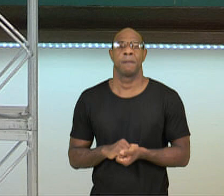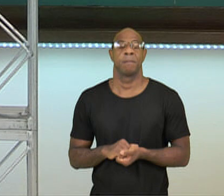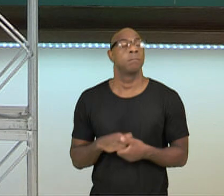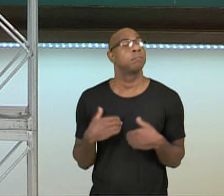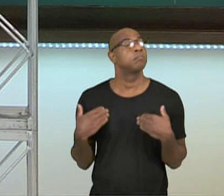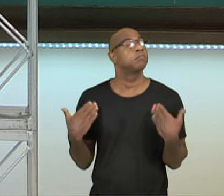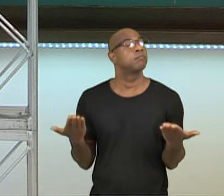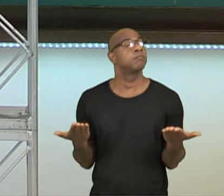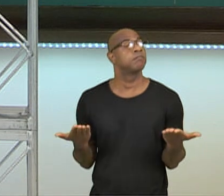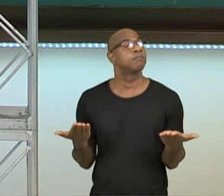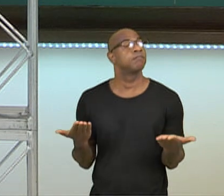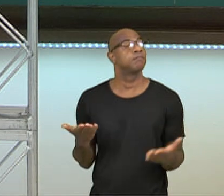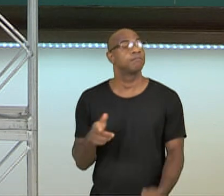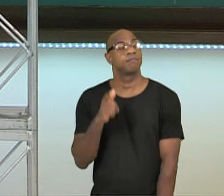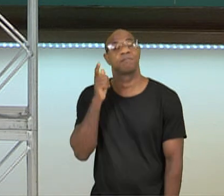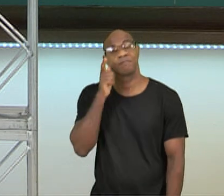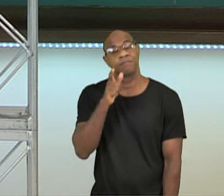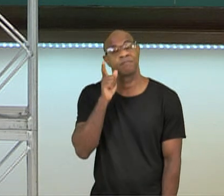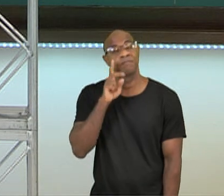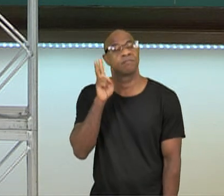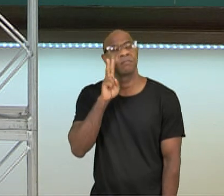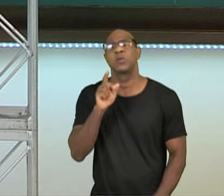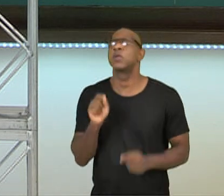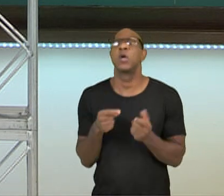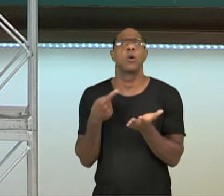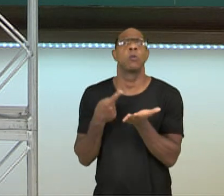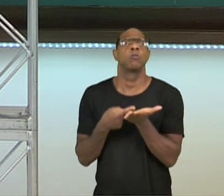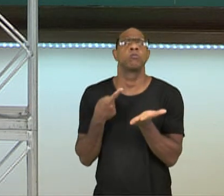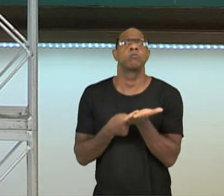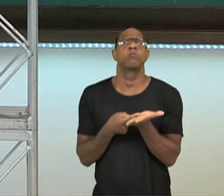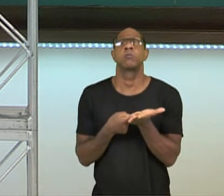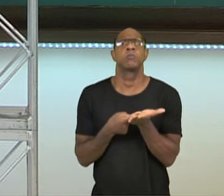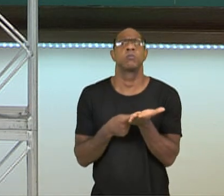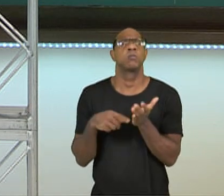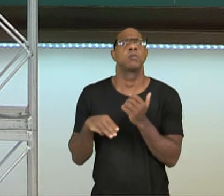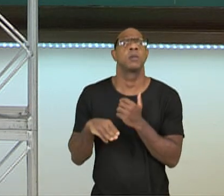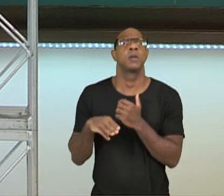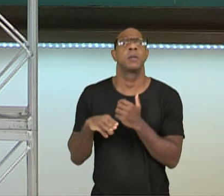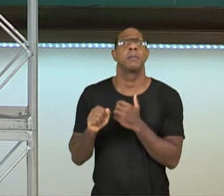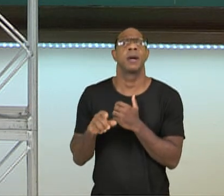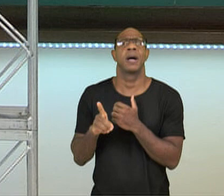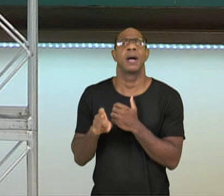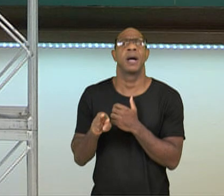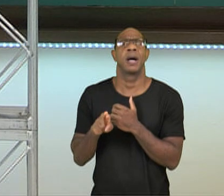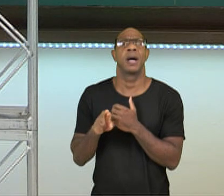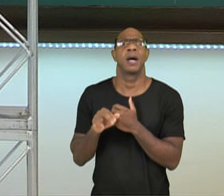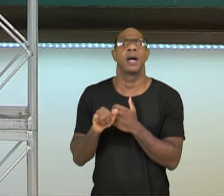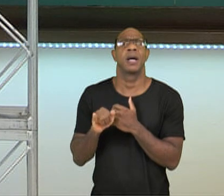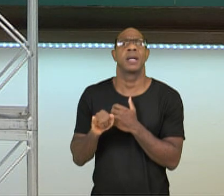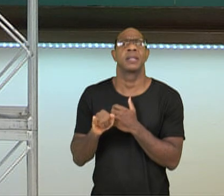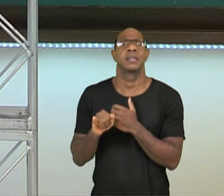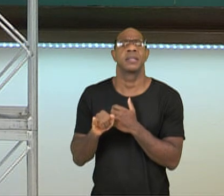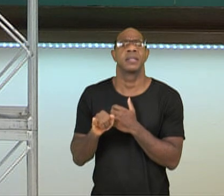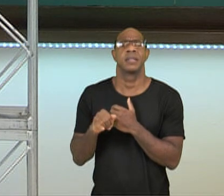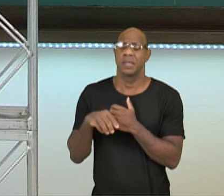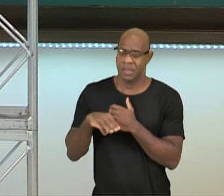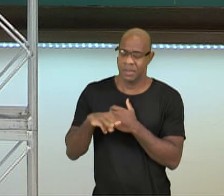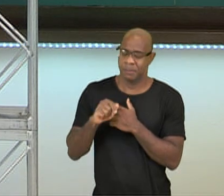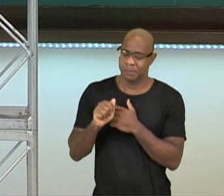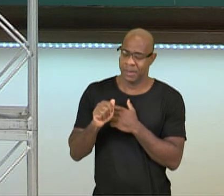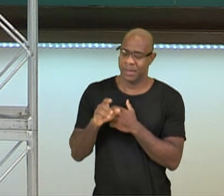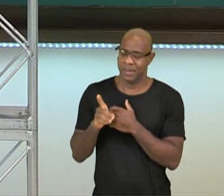E aí, conseguiu lembrar o que era o Acordo de Madrid? Ali em relação ao Saara Ocidental, a Espanha,